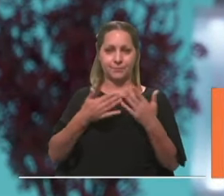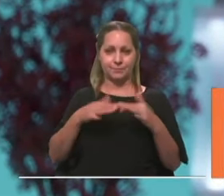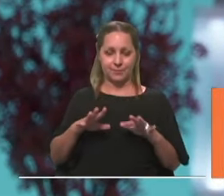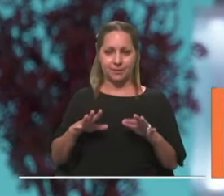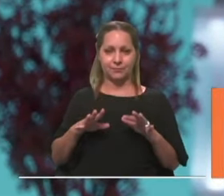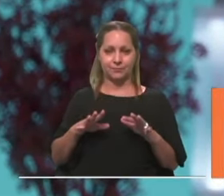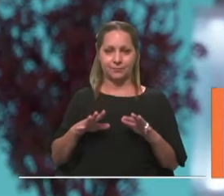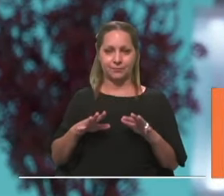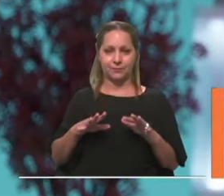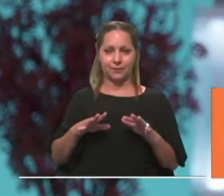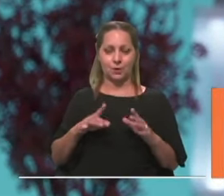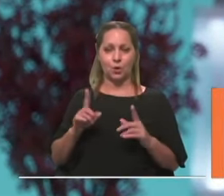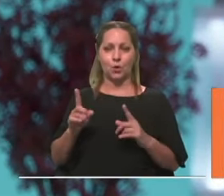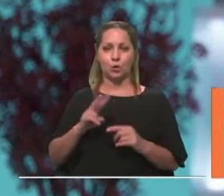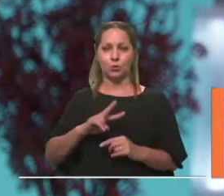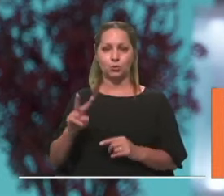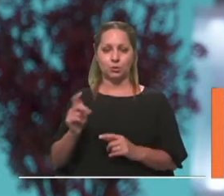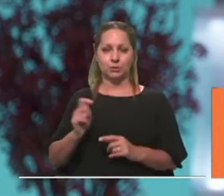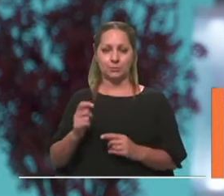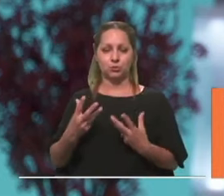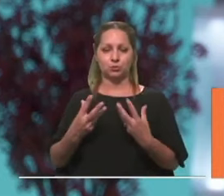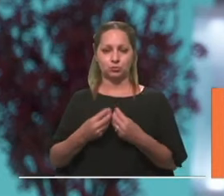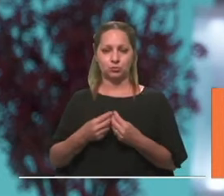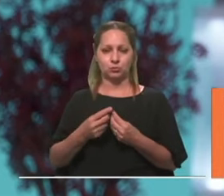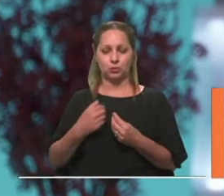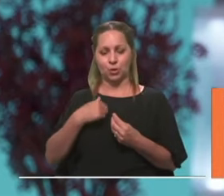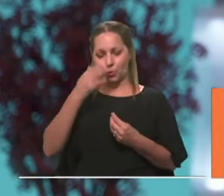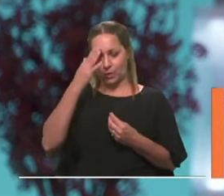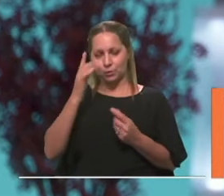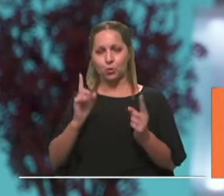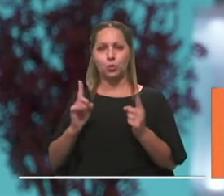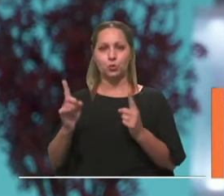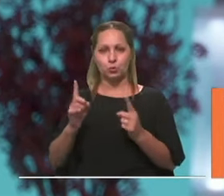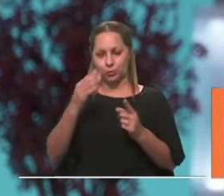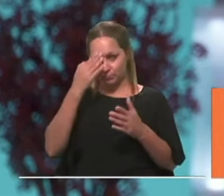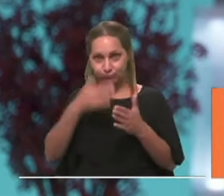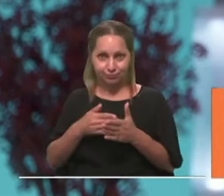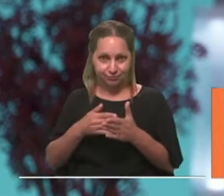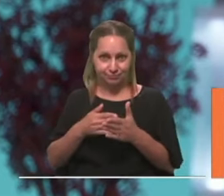porque vivemos 2 meses juntos. Acho que foi mesmo da parte dos dois lados, porque não havia...